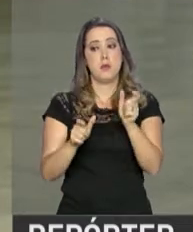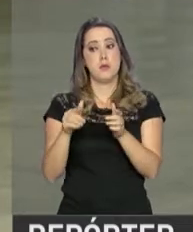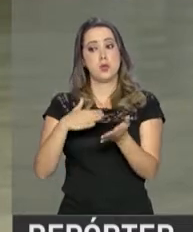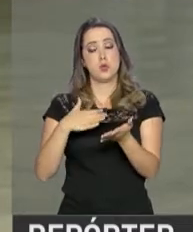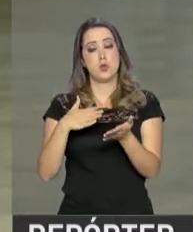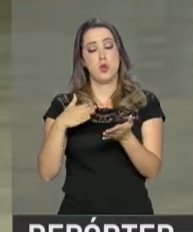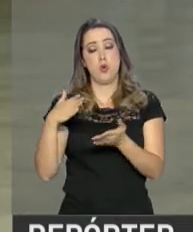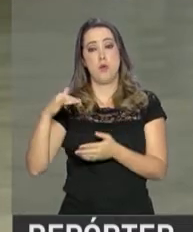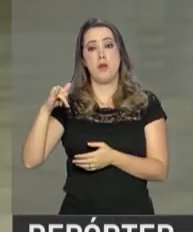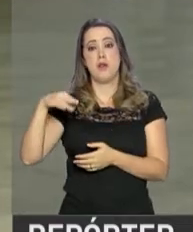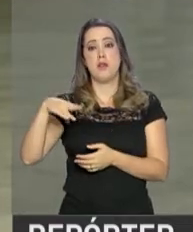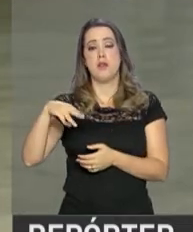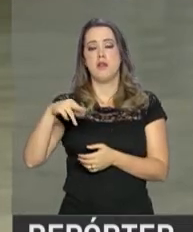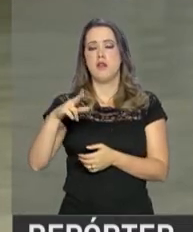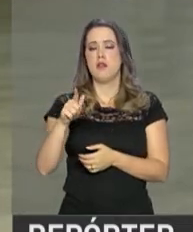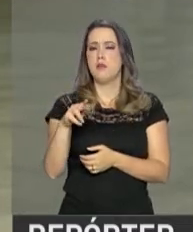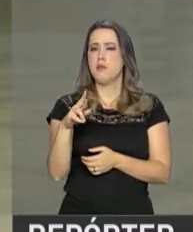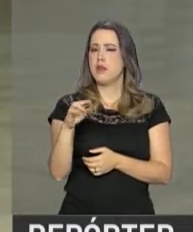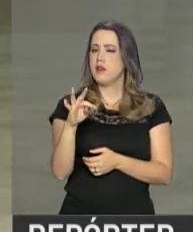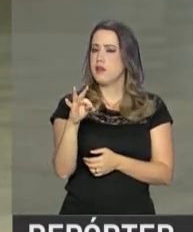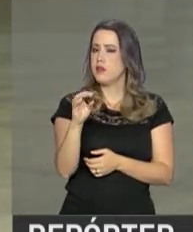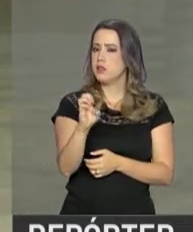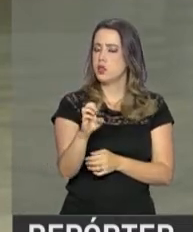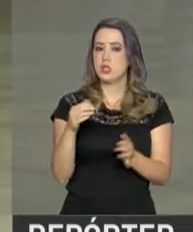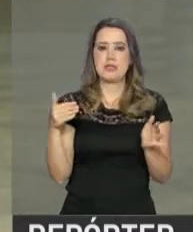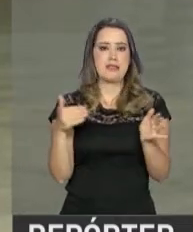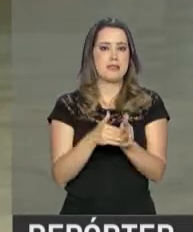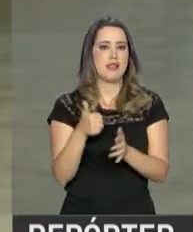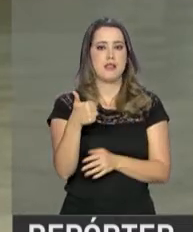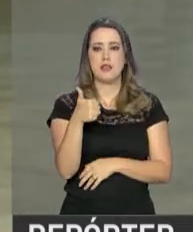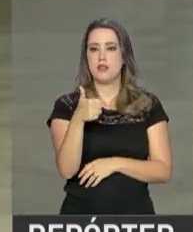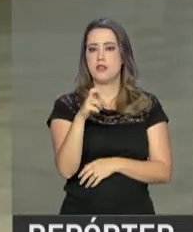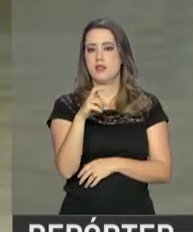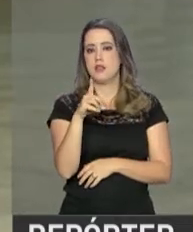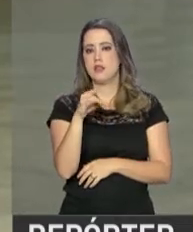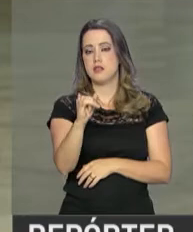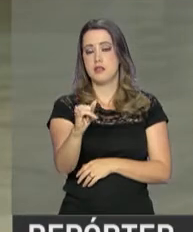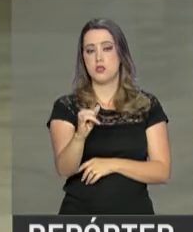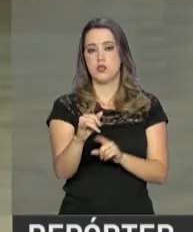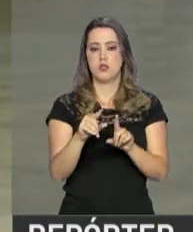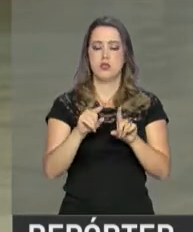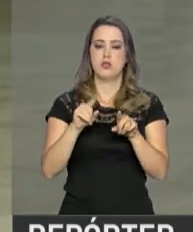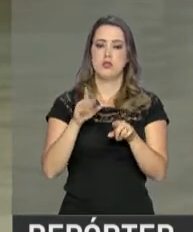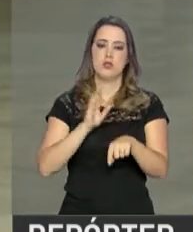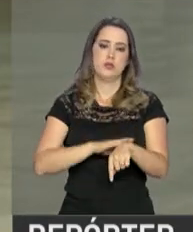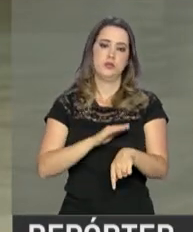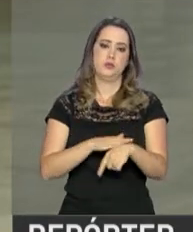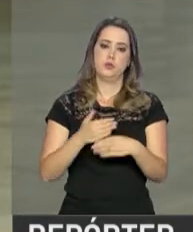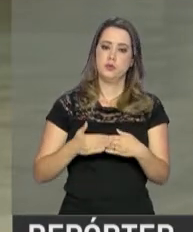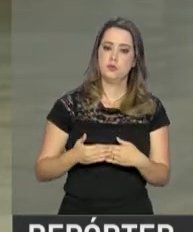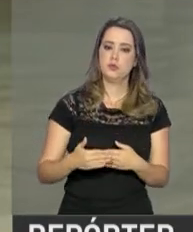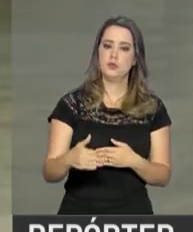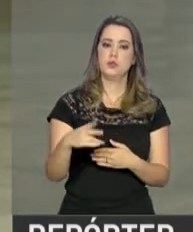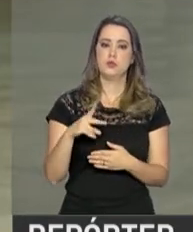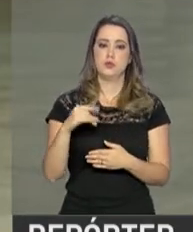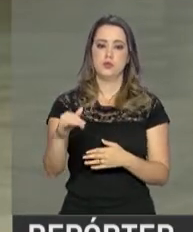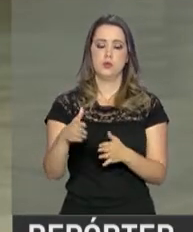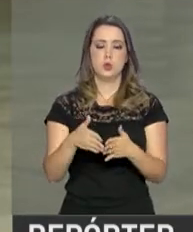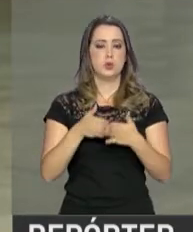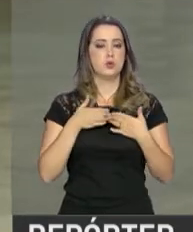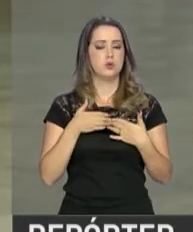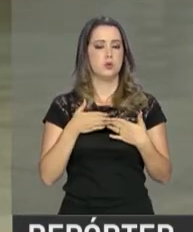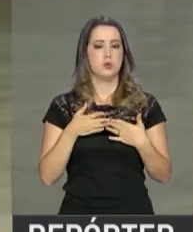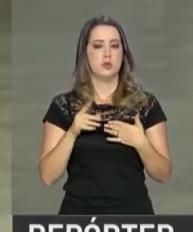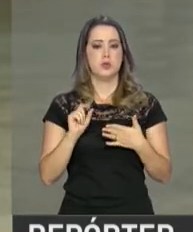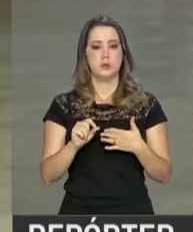trabalho deve ser entregue em um prazo máximo de 15 dias úteis, contados a partir da data em que foi